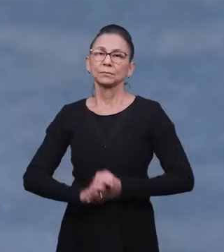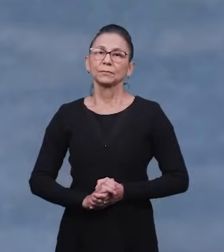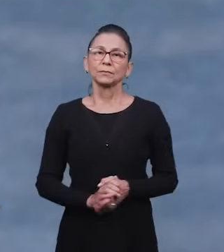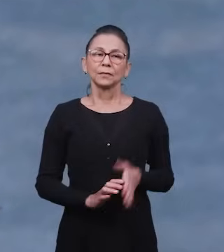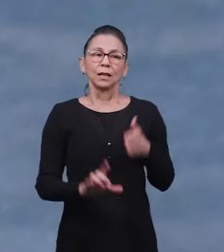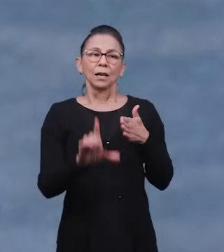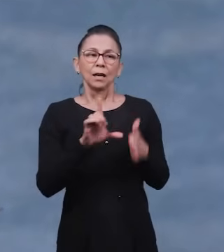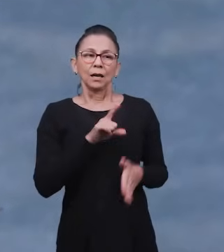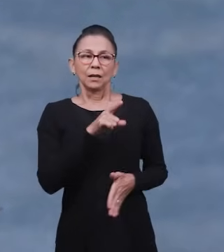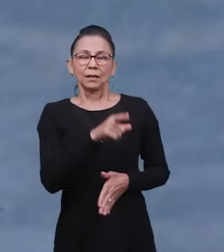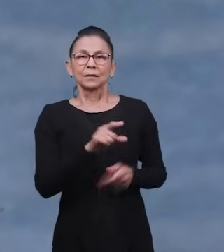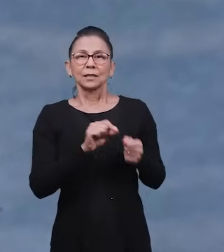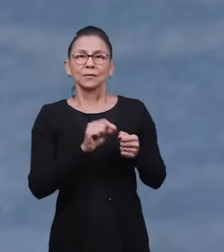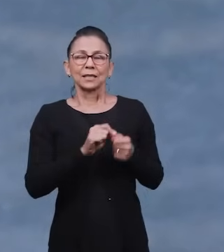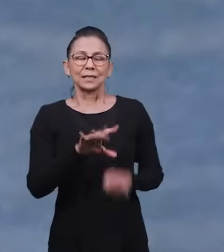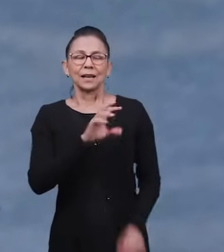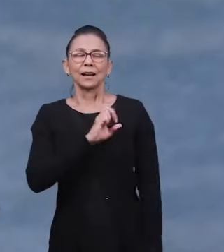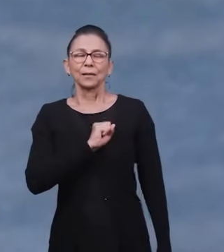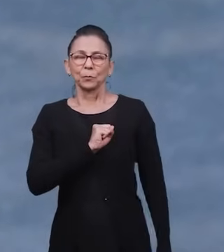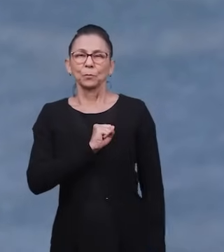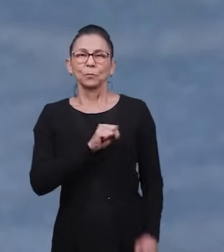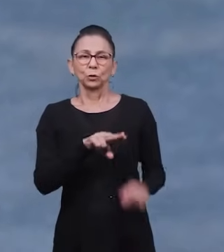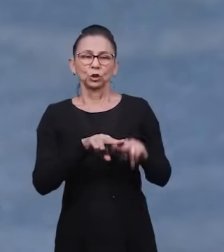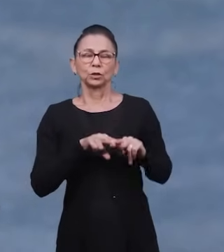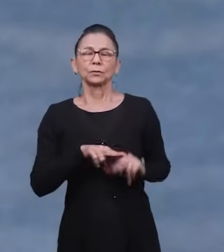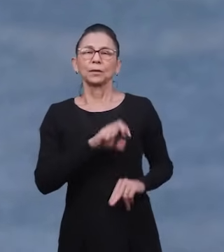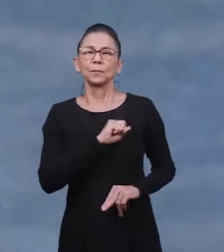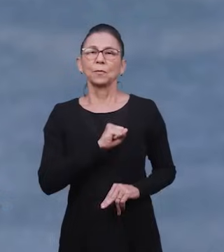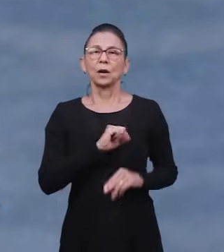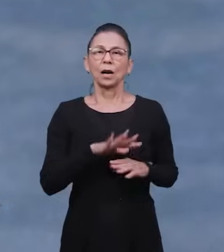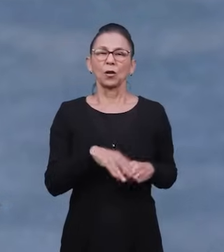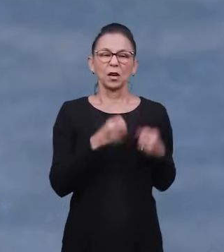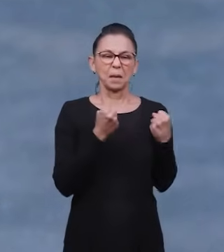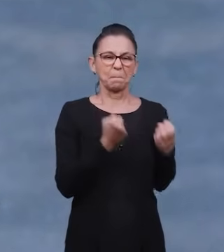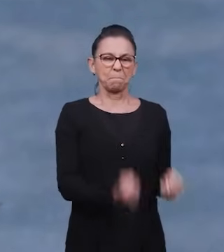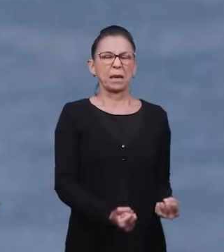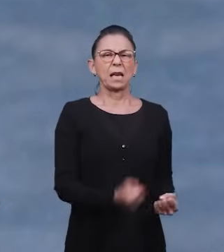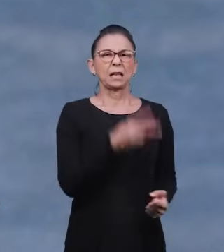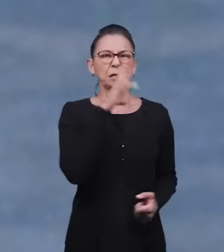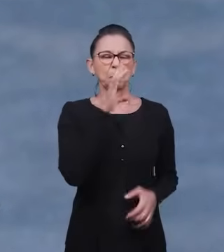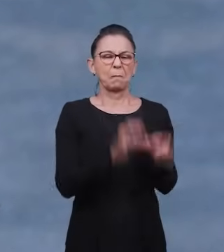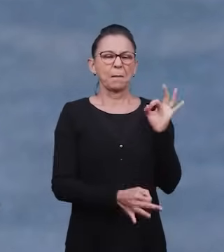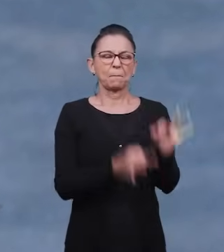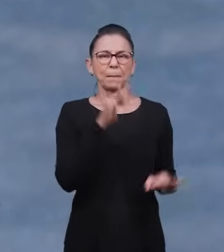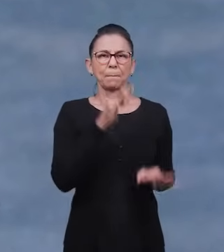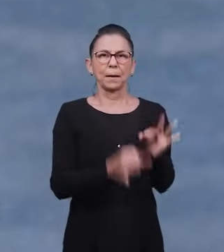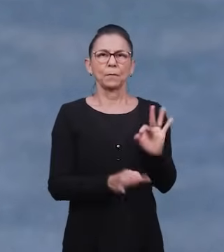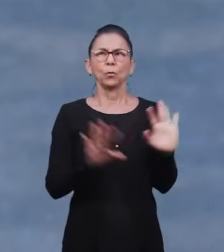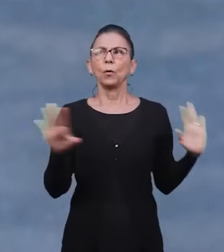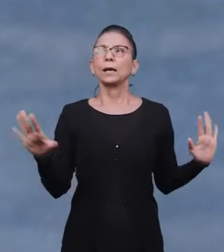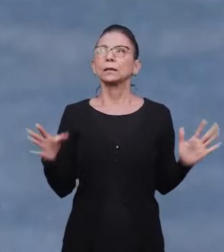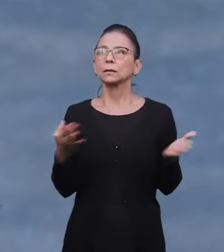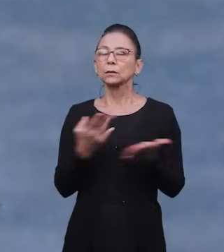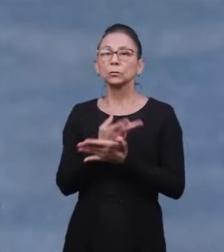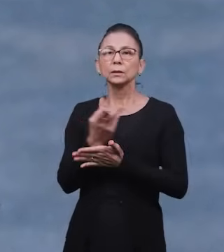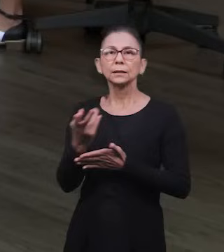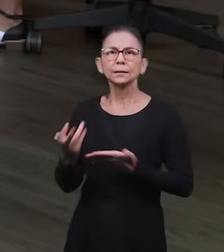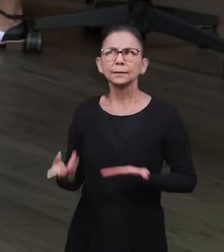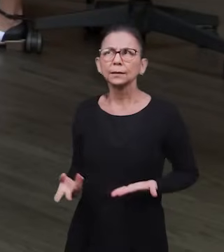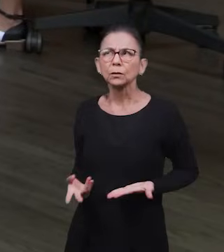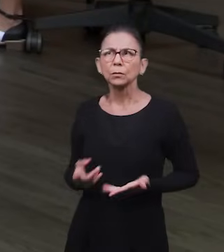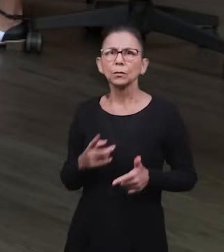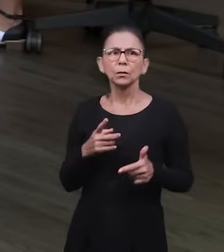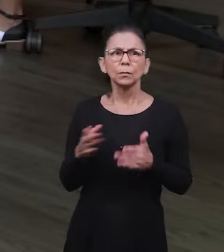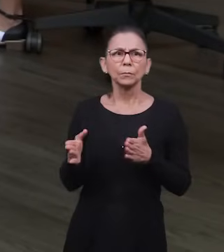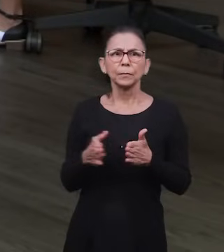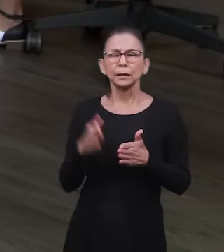que ele fazia por amor, ele faz agora é pesado. Não é isso que falaram com Salomão, alivia o teu jugo que se tornou pesado. Espera aí, por que